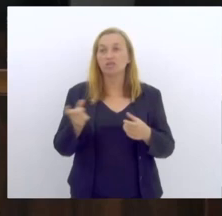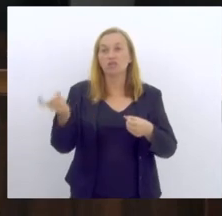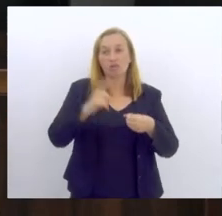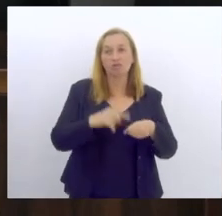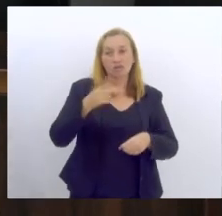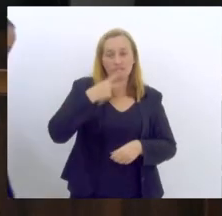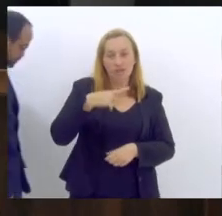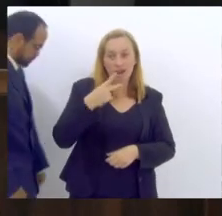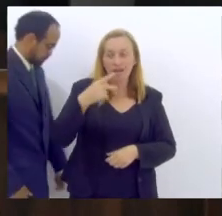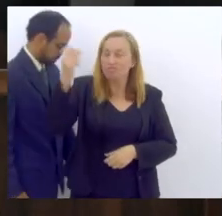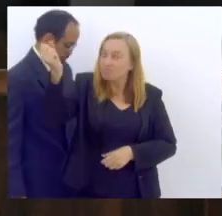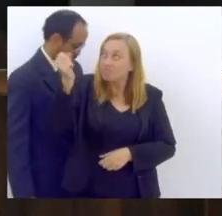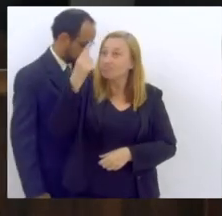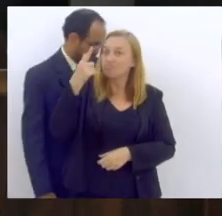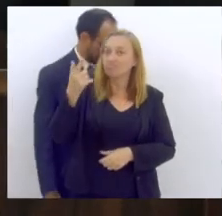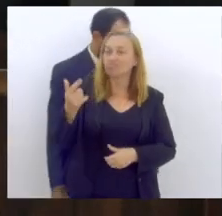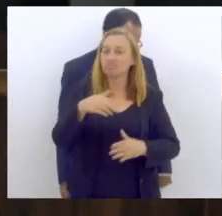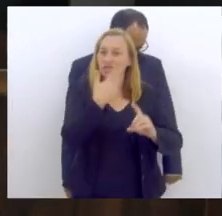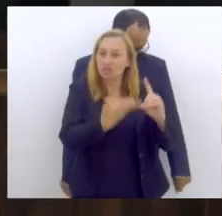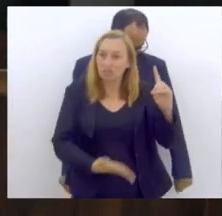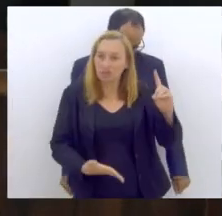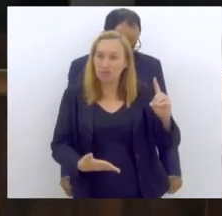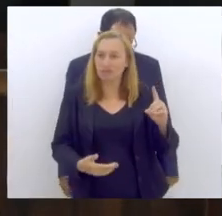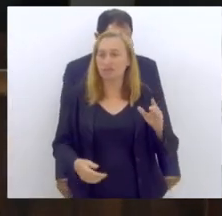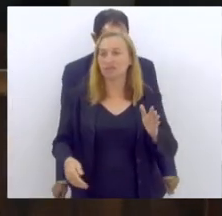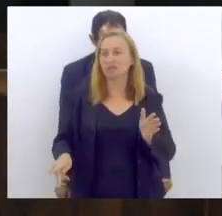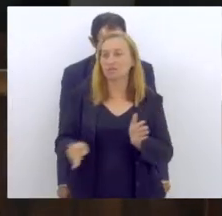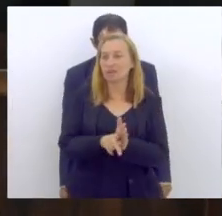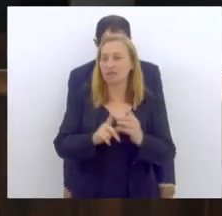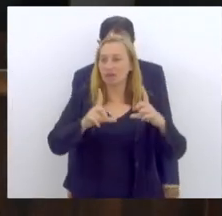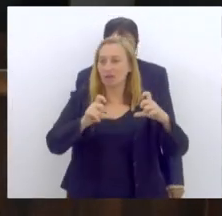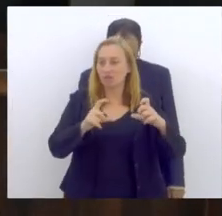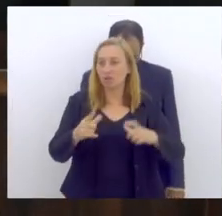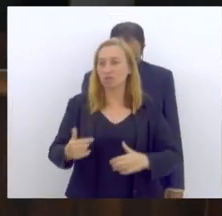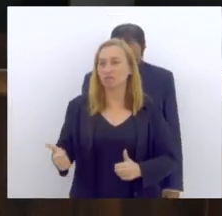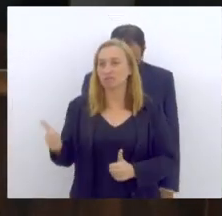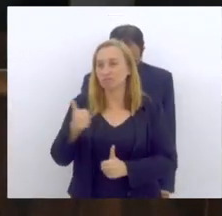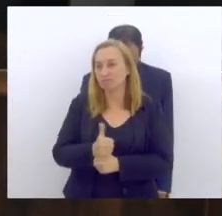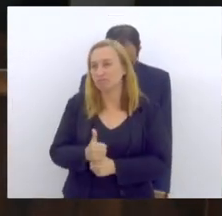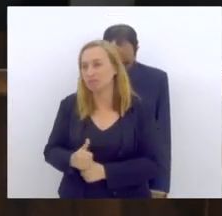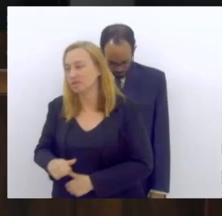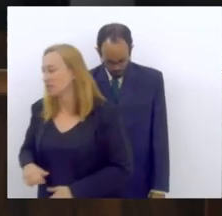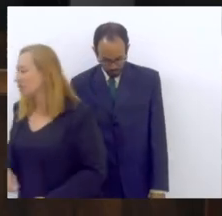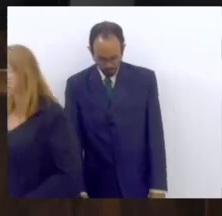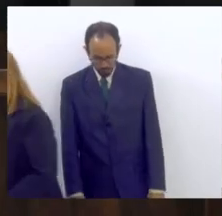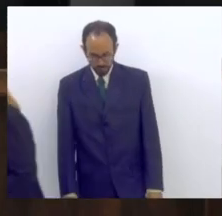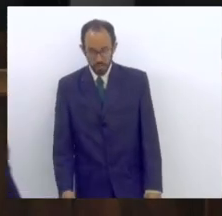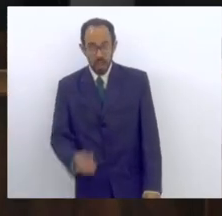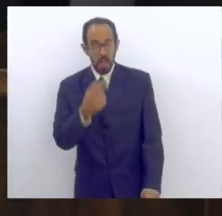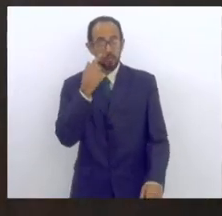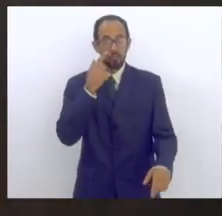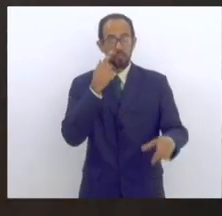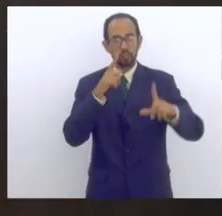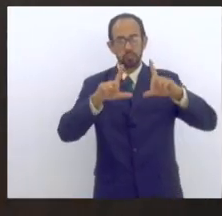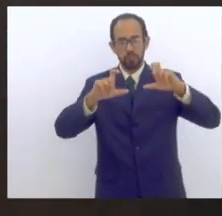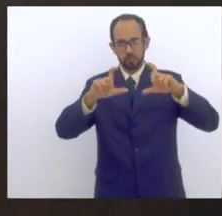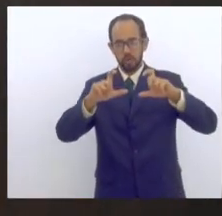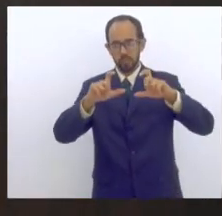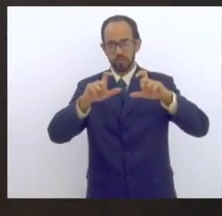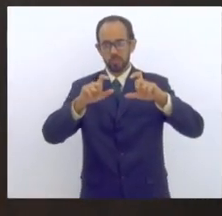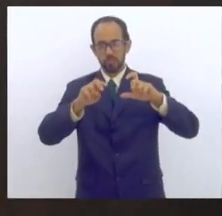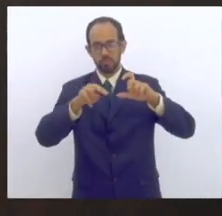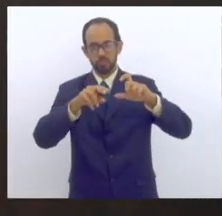a inspiração da dessa homenagem veio da foto que vi o Luiz Guimarães e ele conversando postado